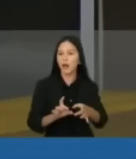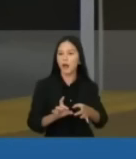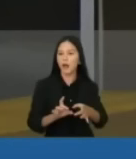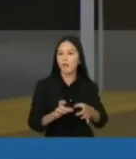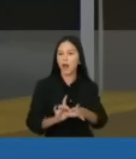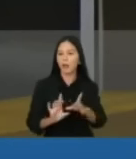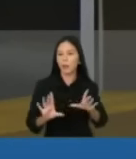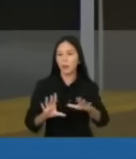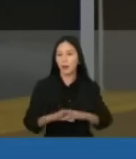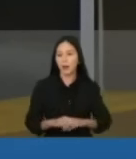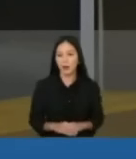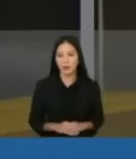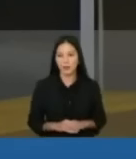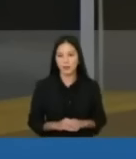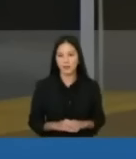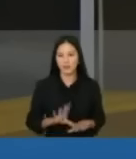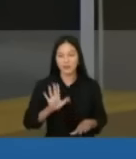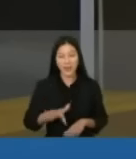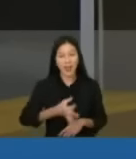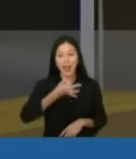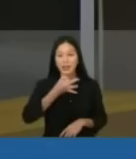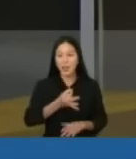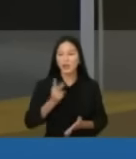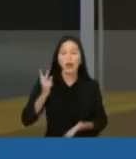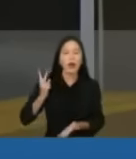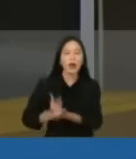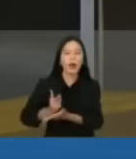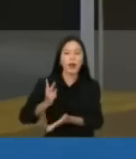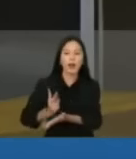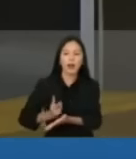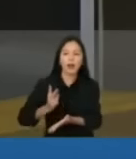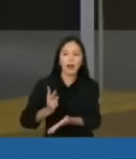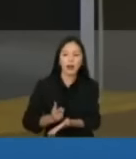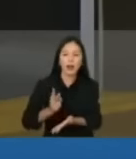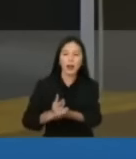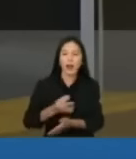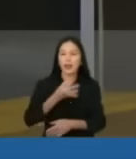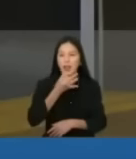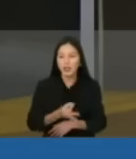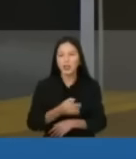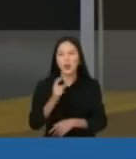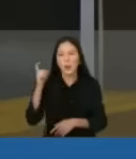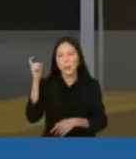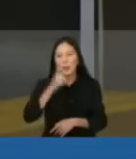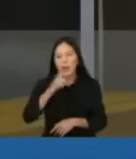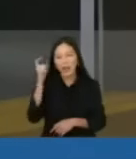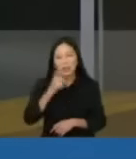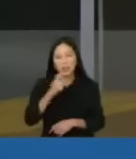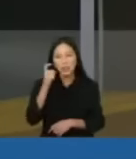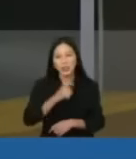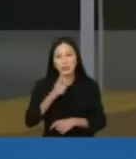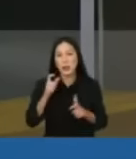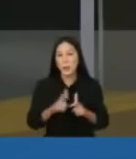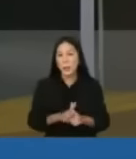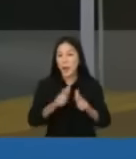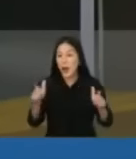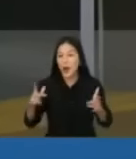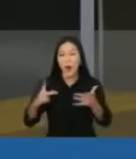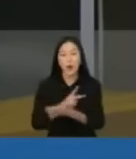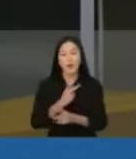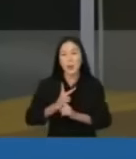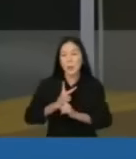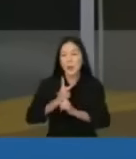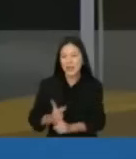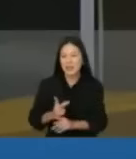junto aqui a narrativa é a mesma e com base nessa narrativa mentirosa as maiores perseguições